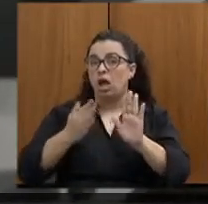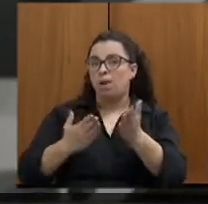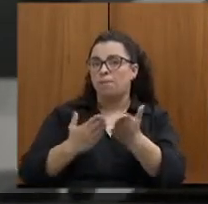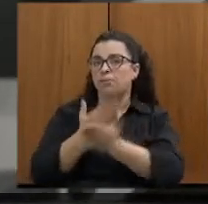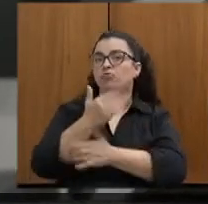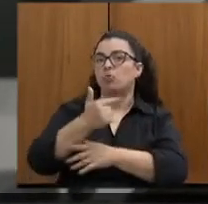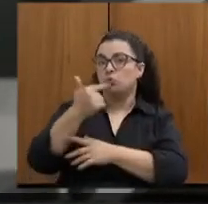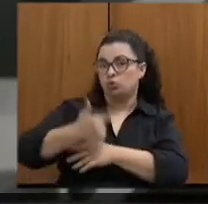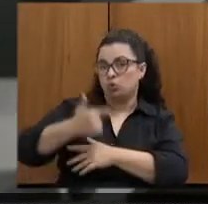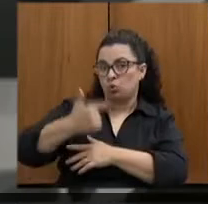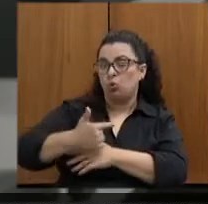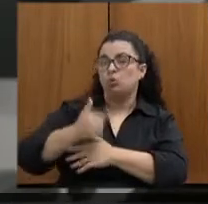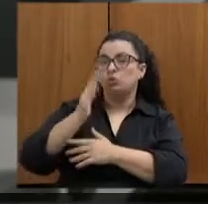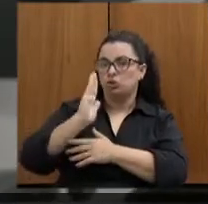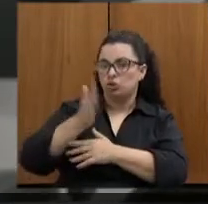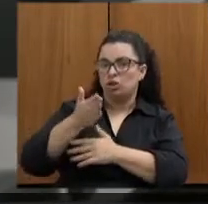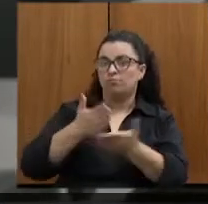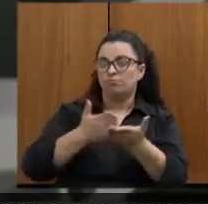de lei